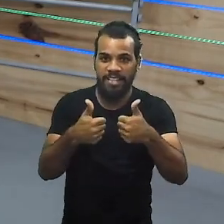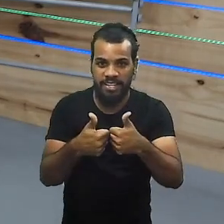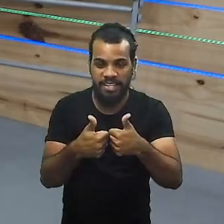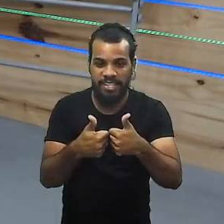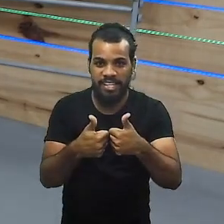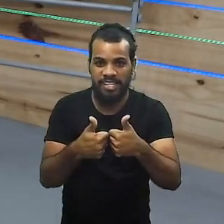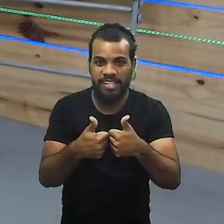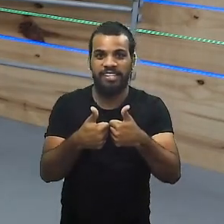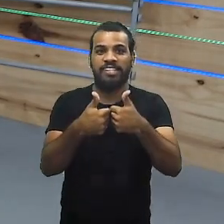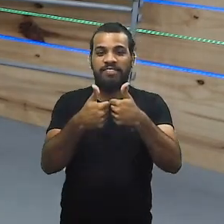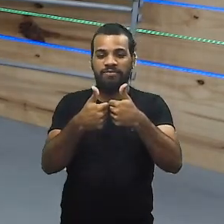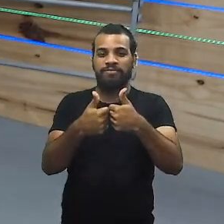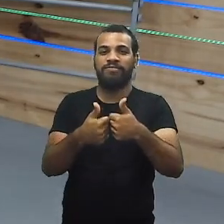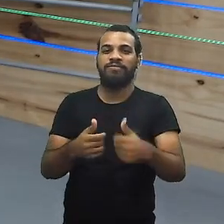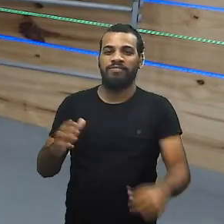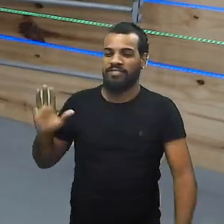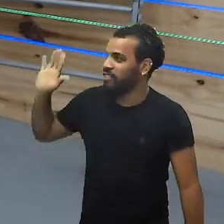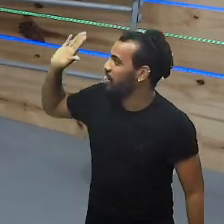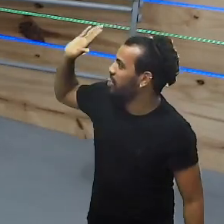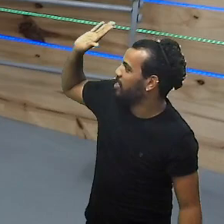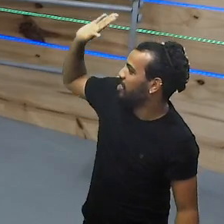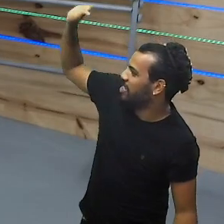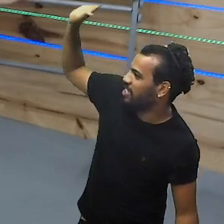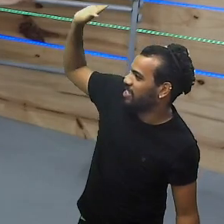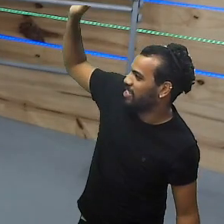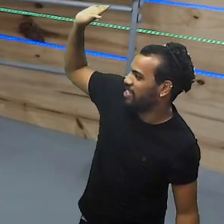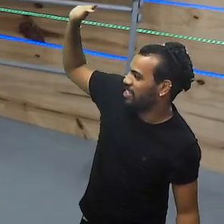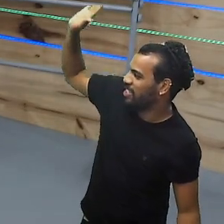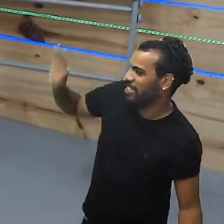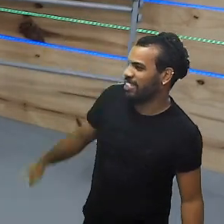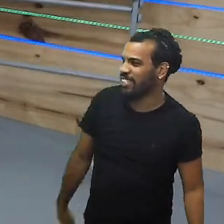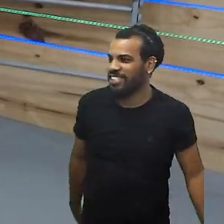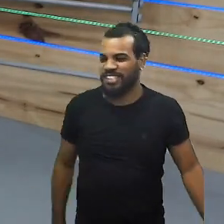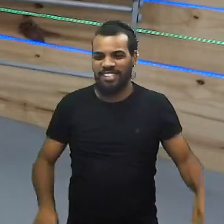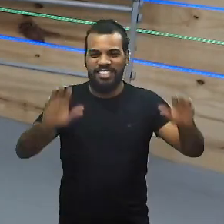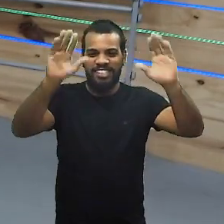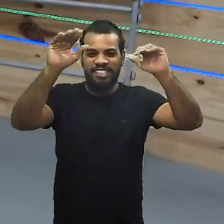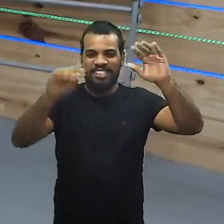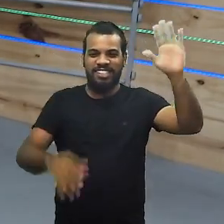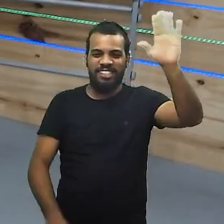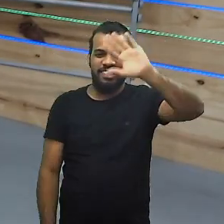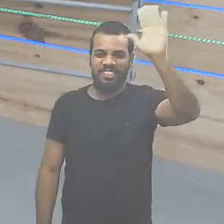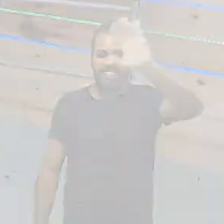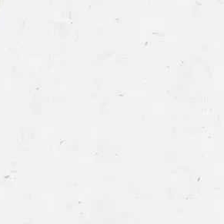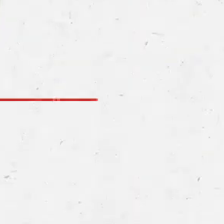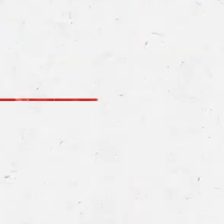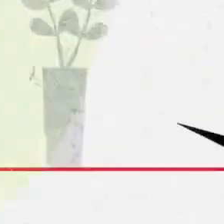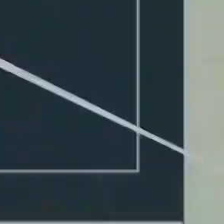Robertão, meu filho, abração. Danley chega batendo, valeu. Valeu. Tchau, tchau, galera.